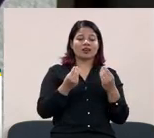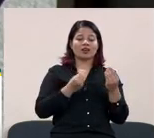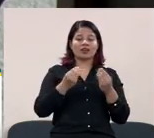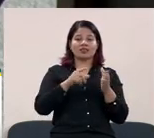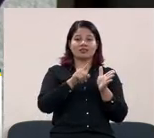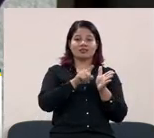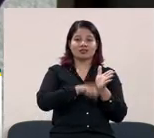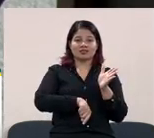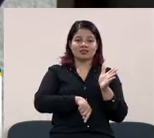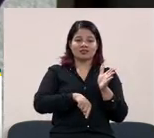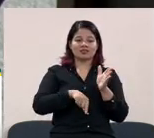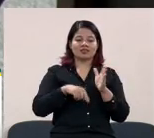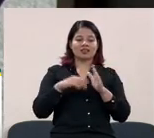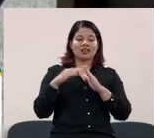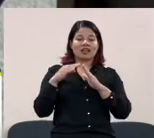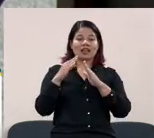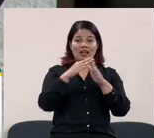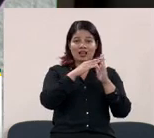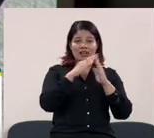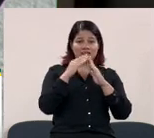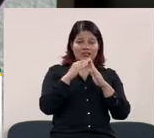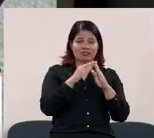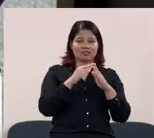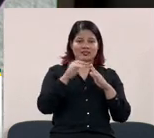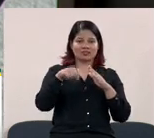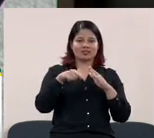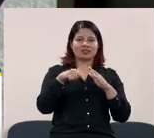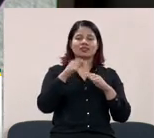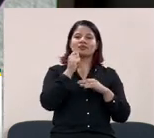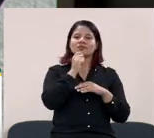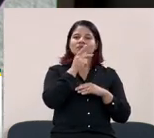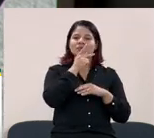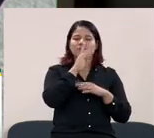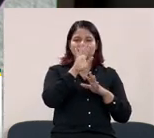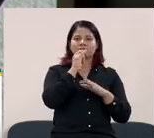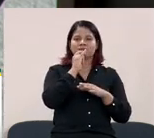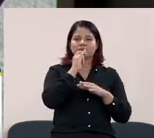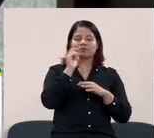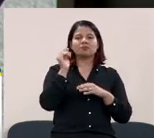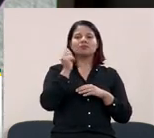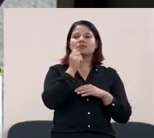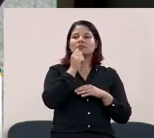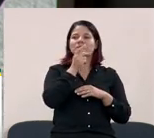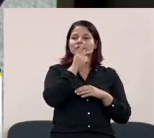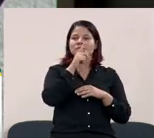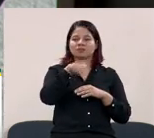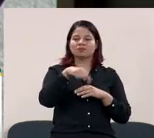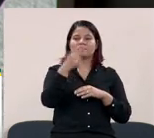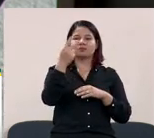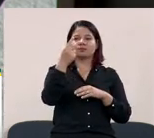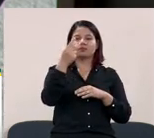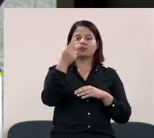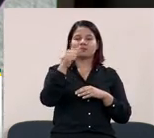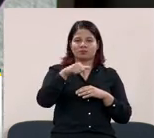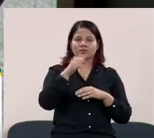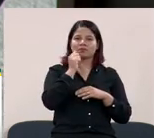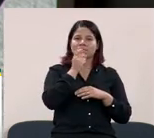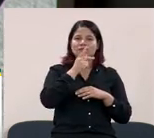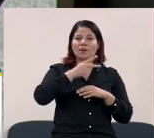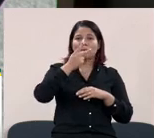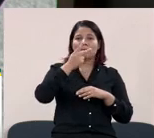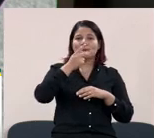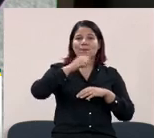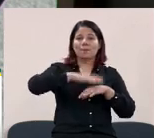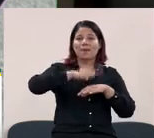taxa de desocupação que tem acontecido. O Amapá, deputado Oliveira, foi o segundo com a maior taxa